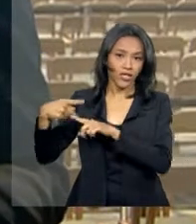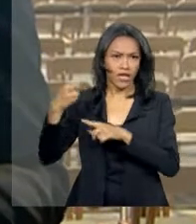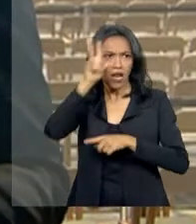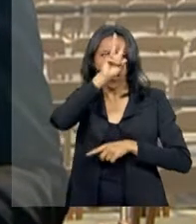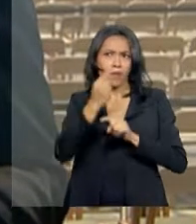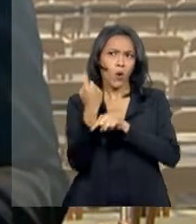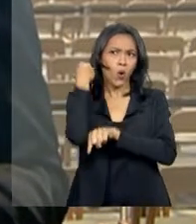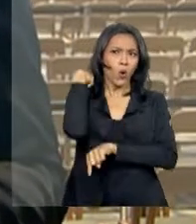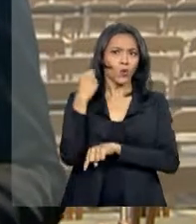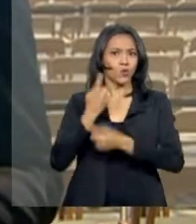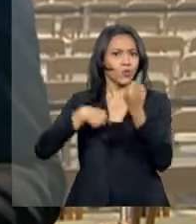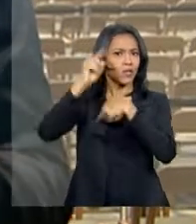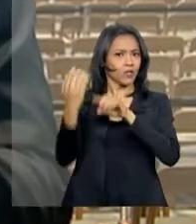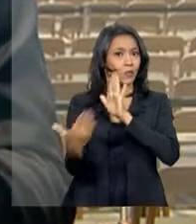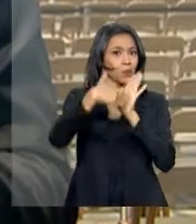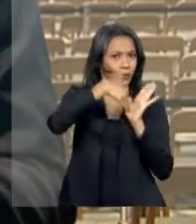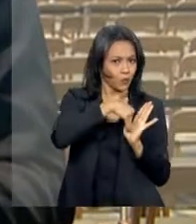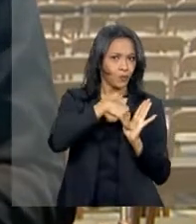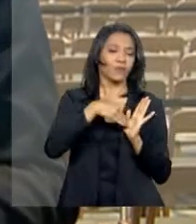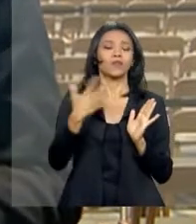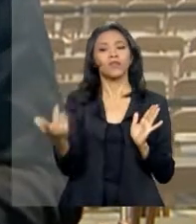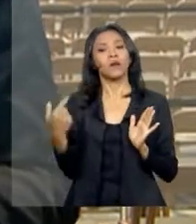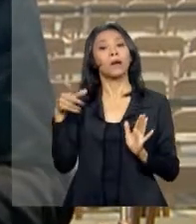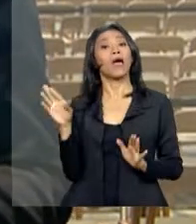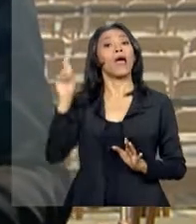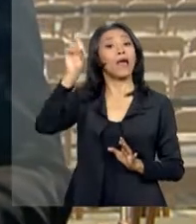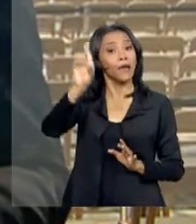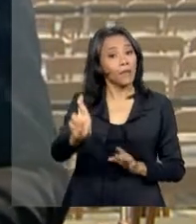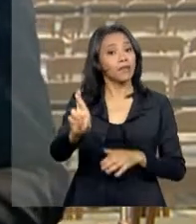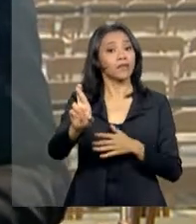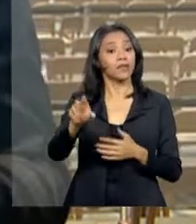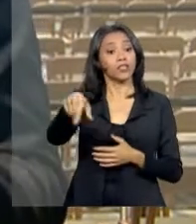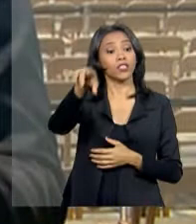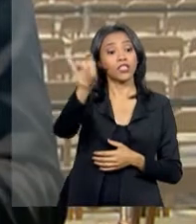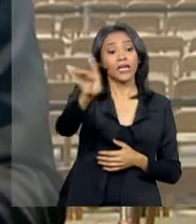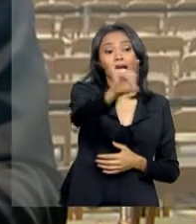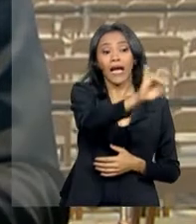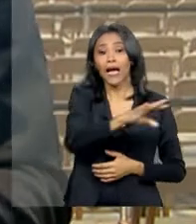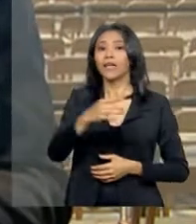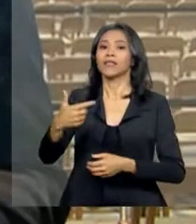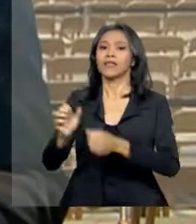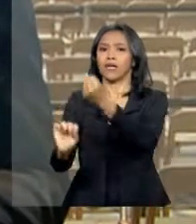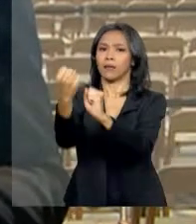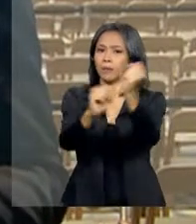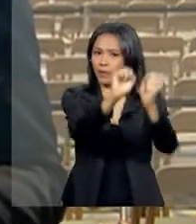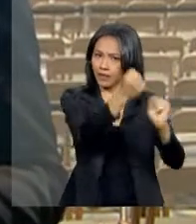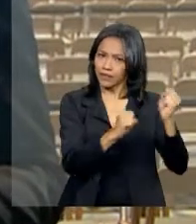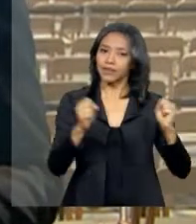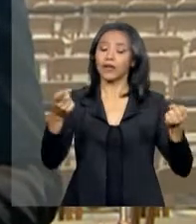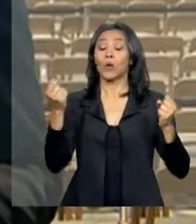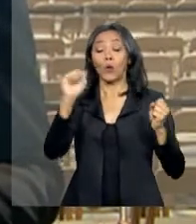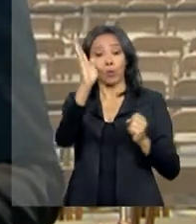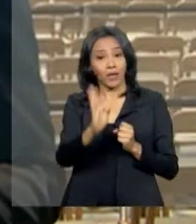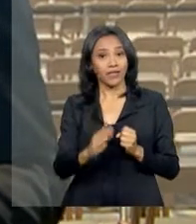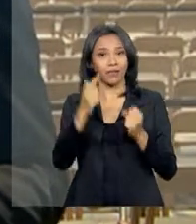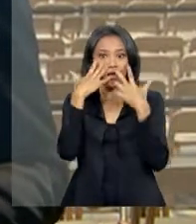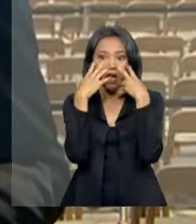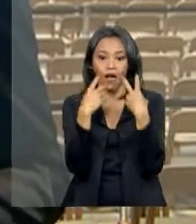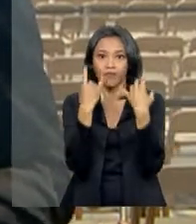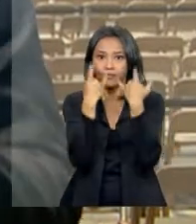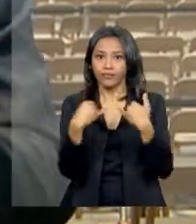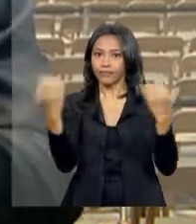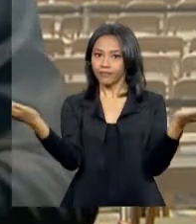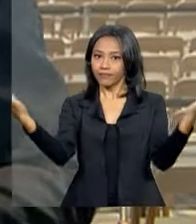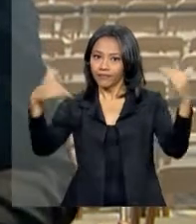dos últimos leilões para o representante das petroleiras o brasil tem atraído investimentos para voltar a